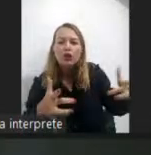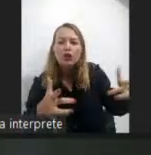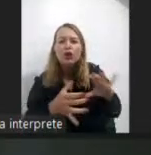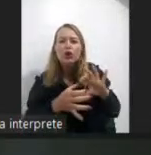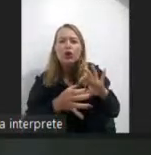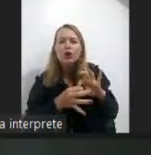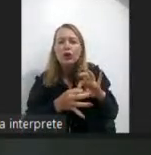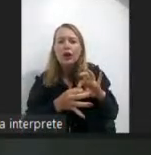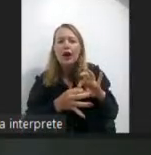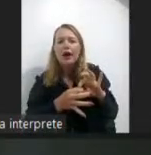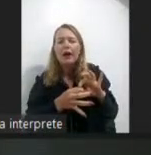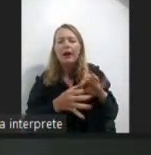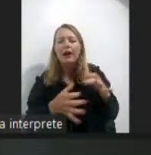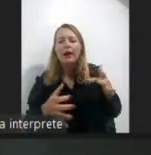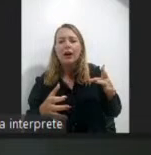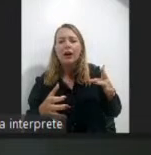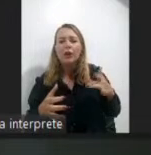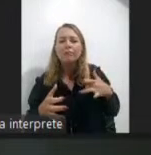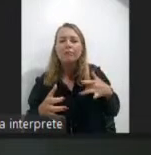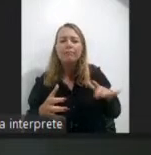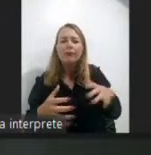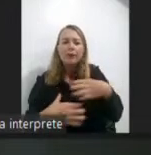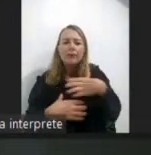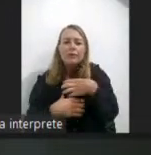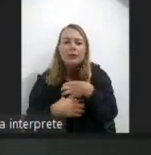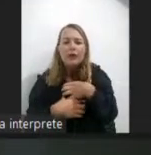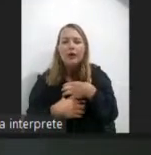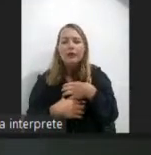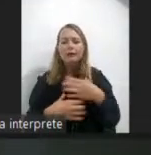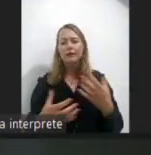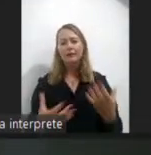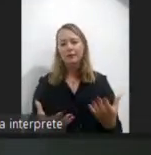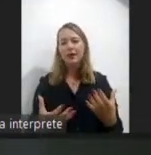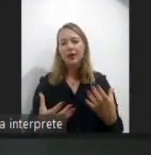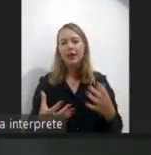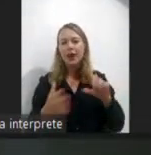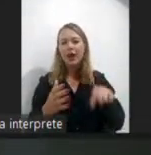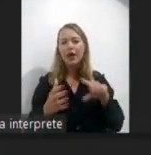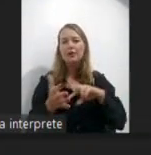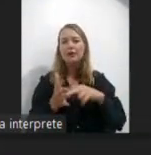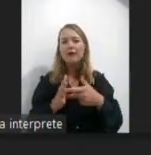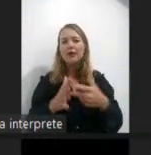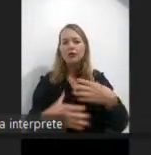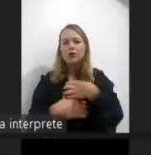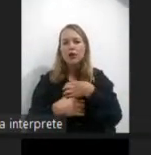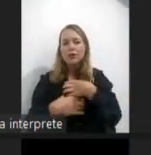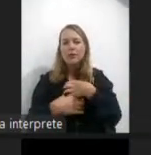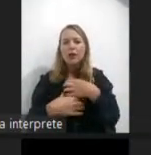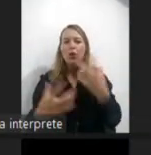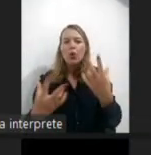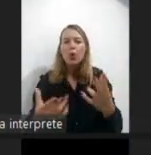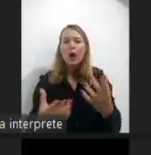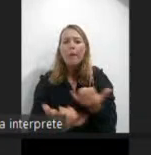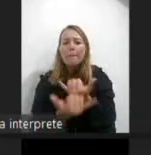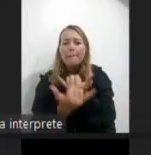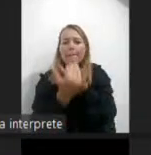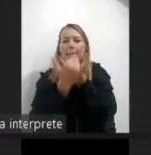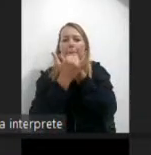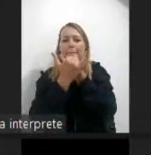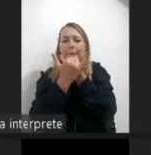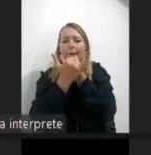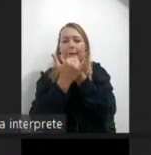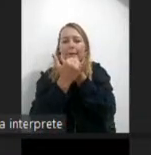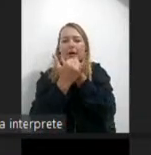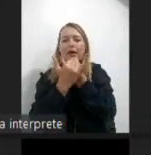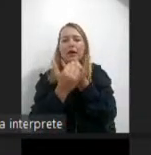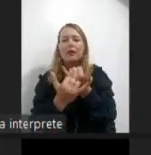um ato concreto de manifestação de um sentimento como perdão, indulgência, graça,